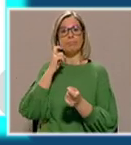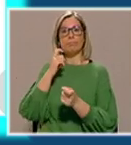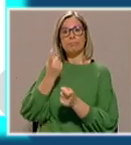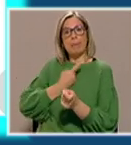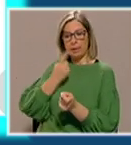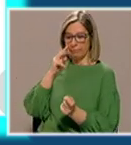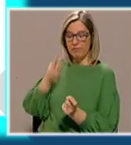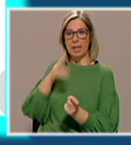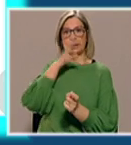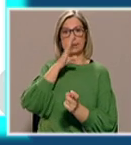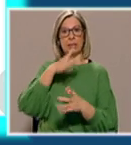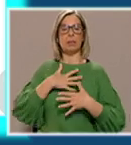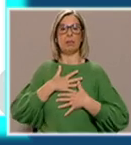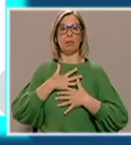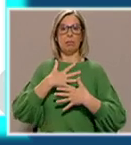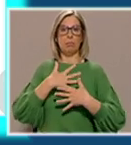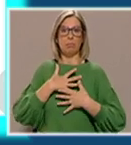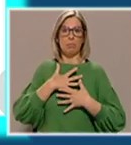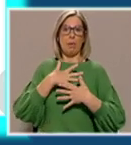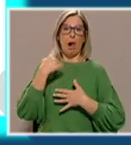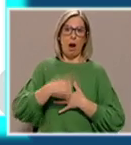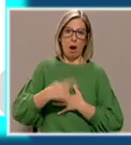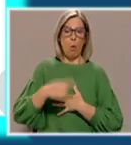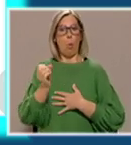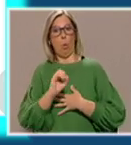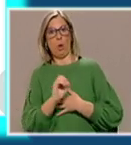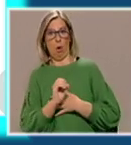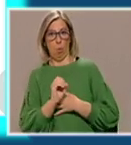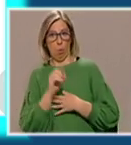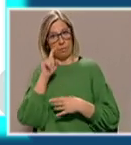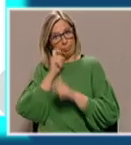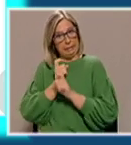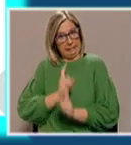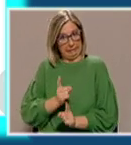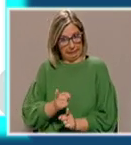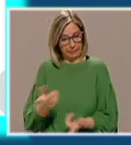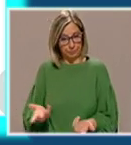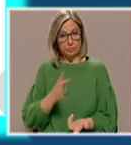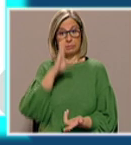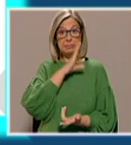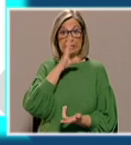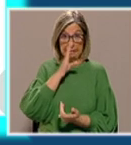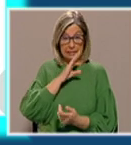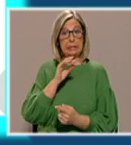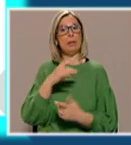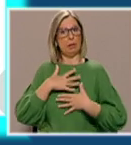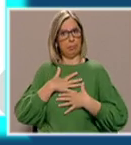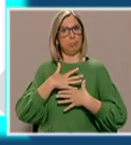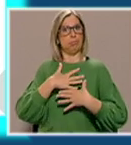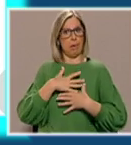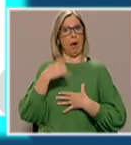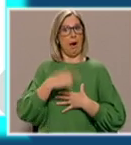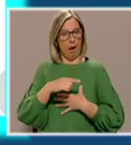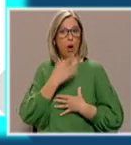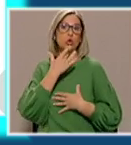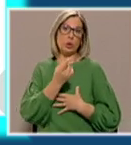movimentos torácicos, ou seja, se a caixa torácica, o peito, se está a mexer ou não. Se sim, a vítima